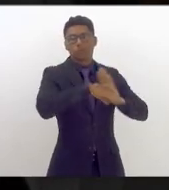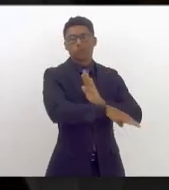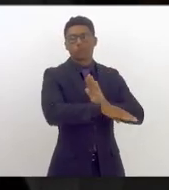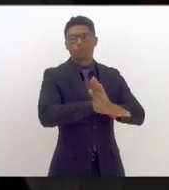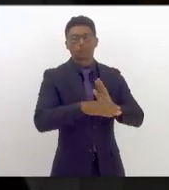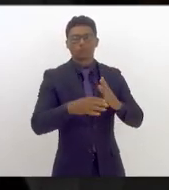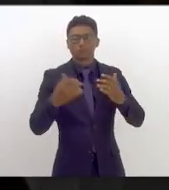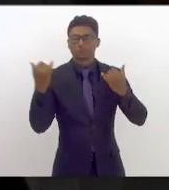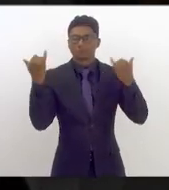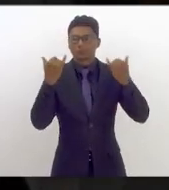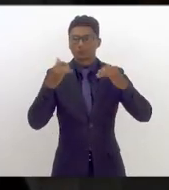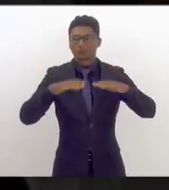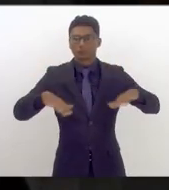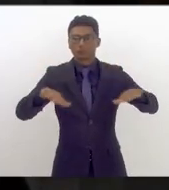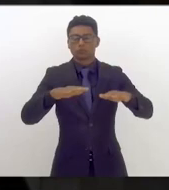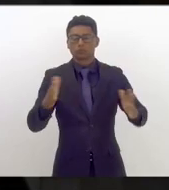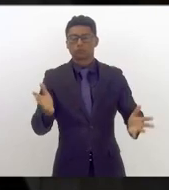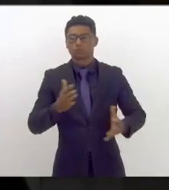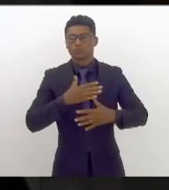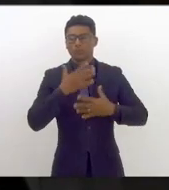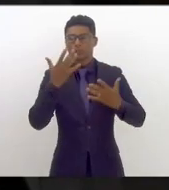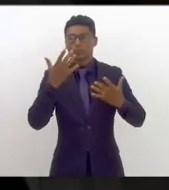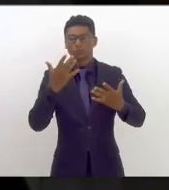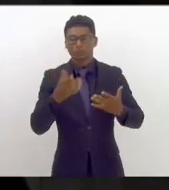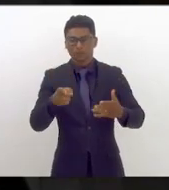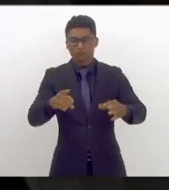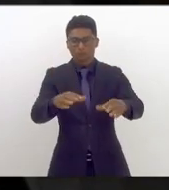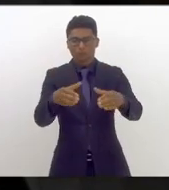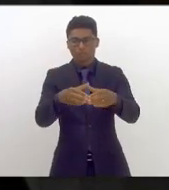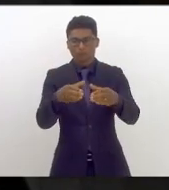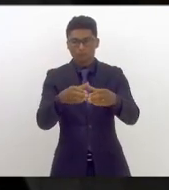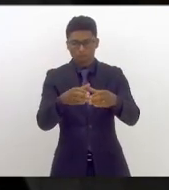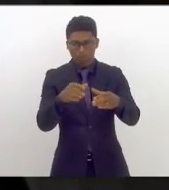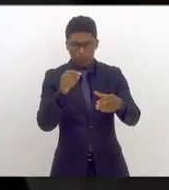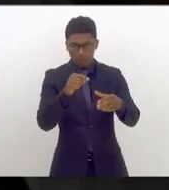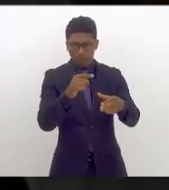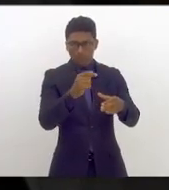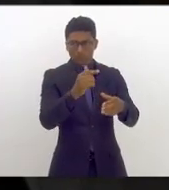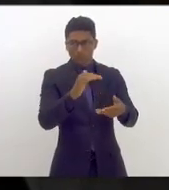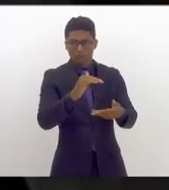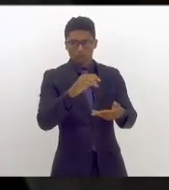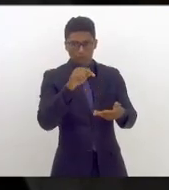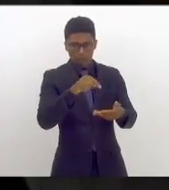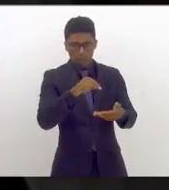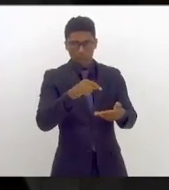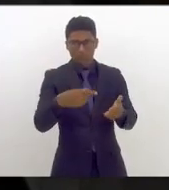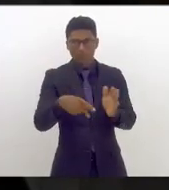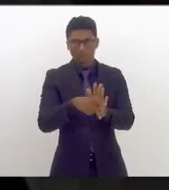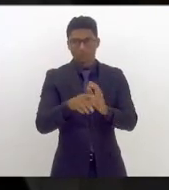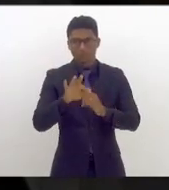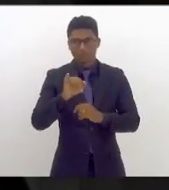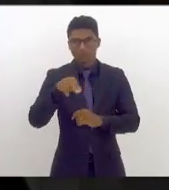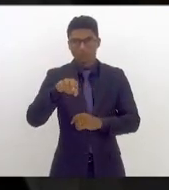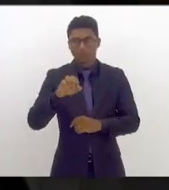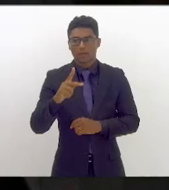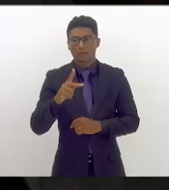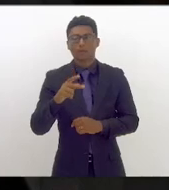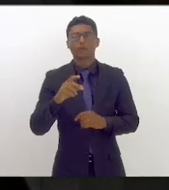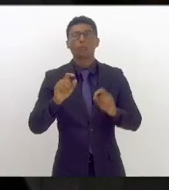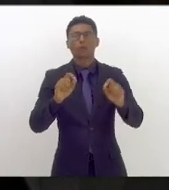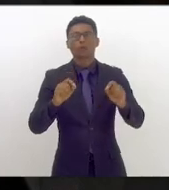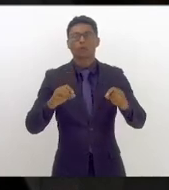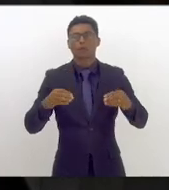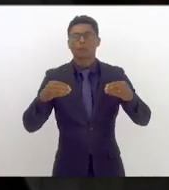o FNDCT, o fundo mais importante da ciência e tecnologia, operado diretamente pela FINEP, mas é do âmbito do Ministério da